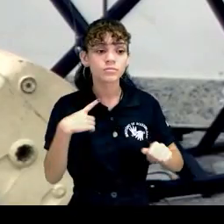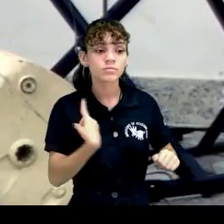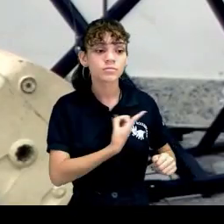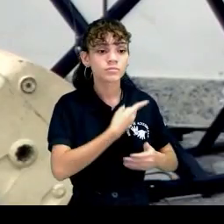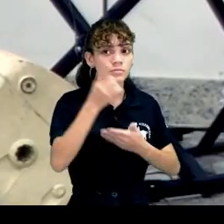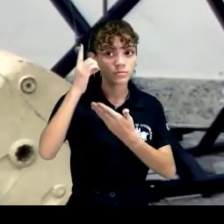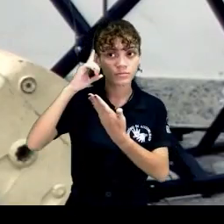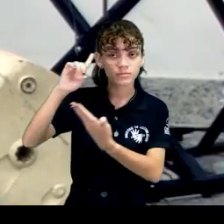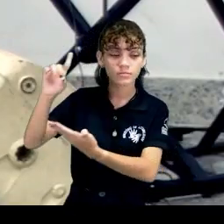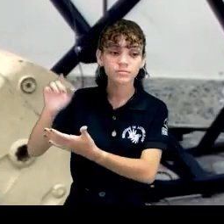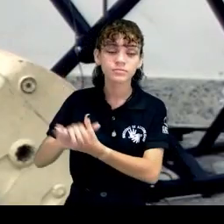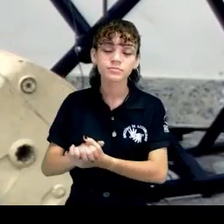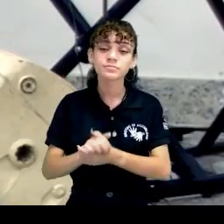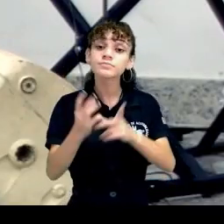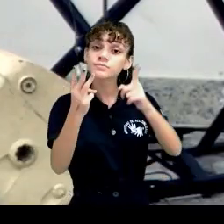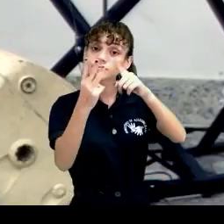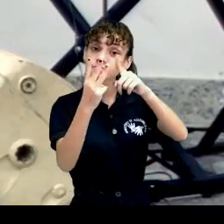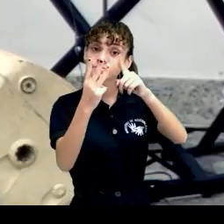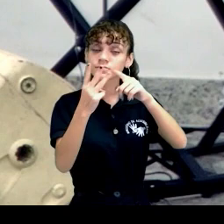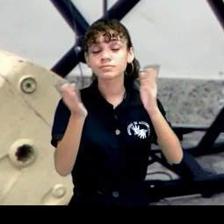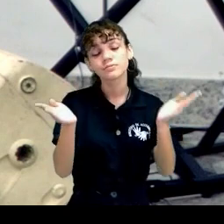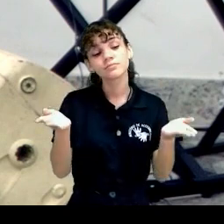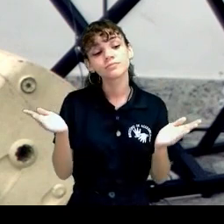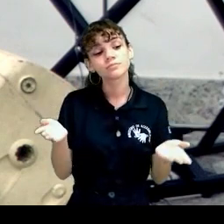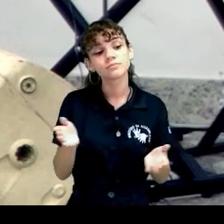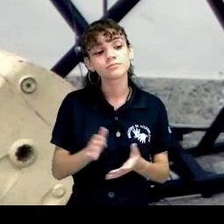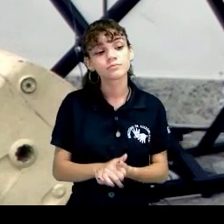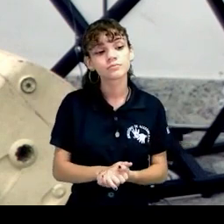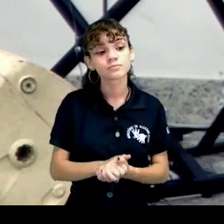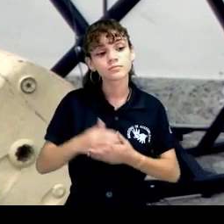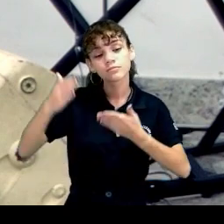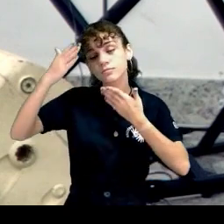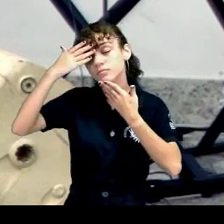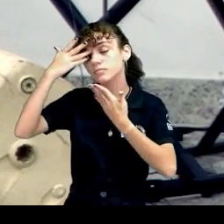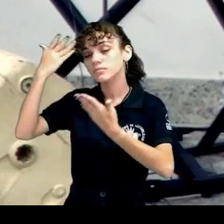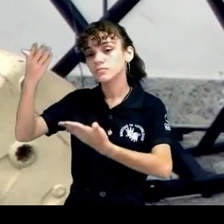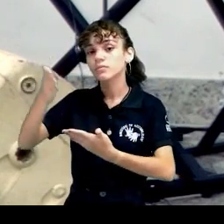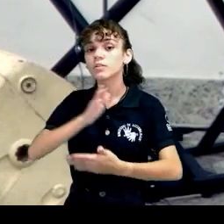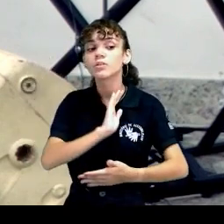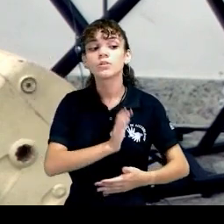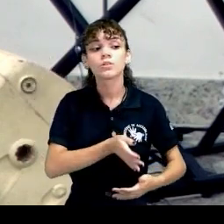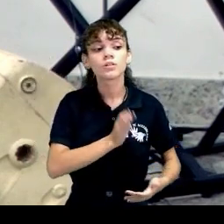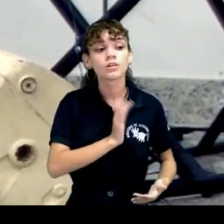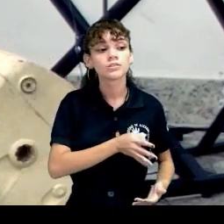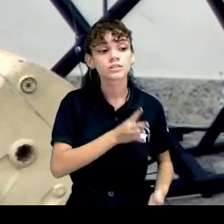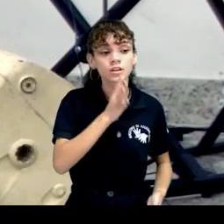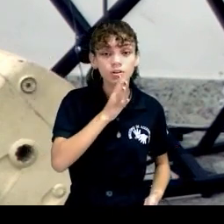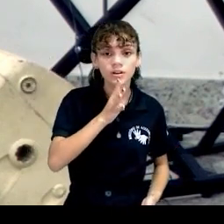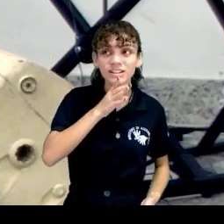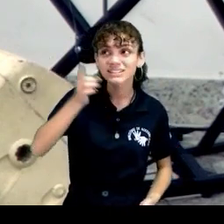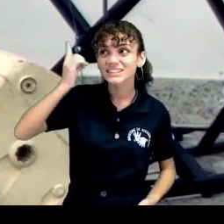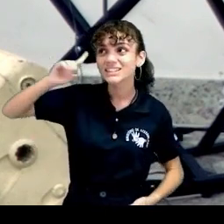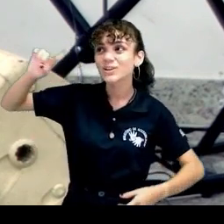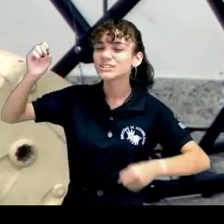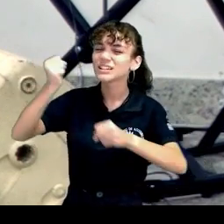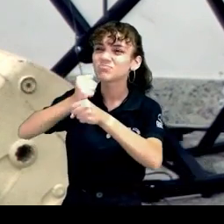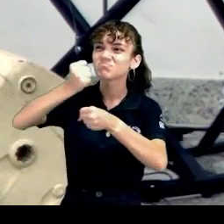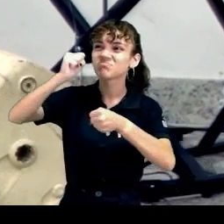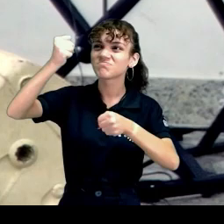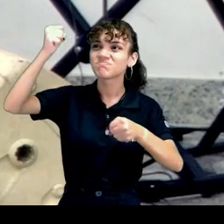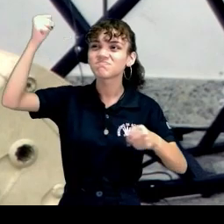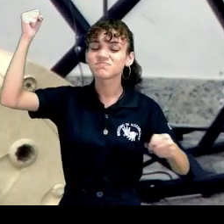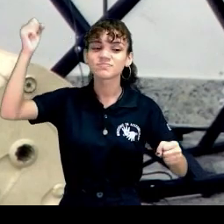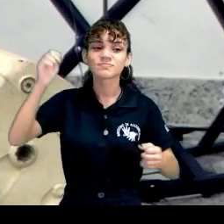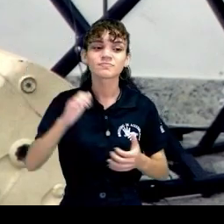que reconhece a grandeza de Deus. Se a gratidão é fruto do coração que reconhece a nossa pequenez, uma vez que eu entendo